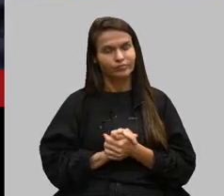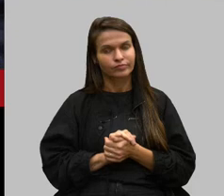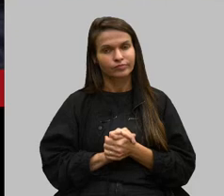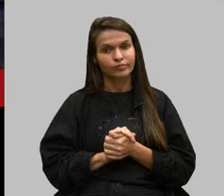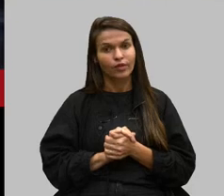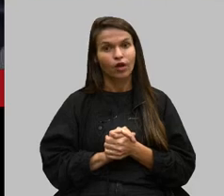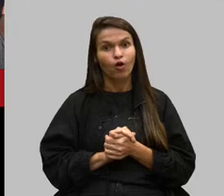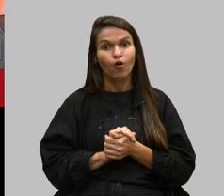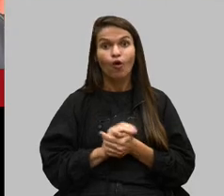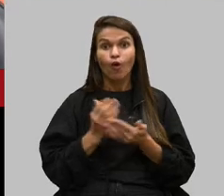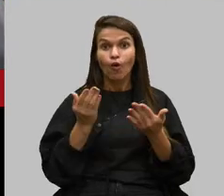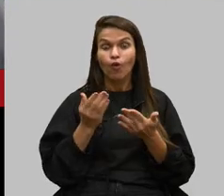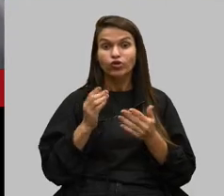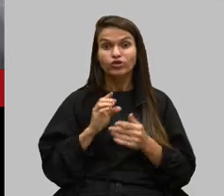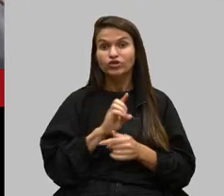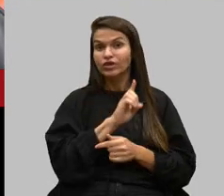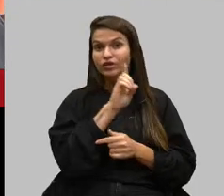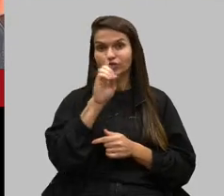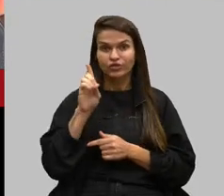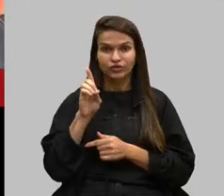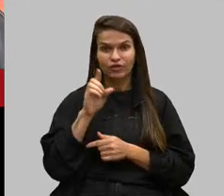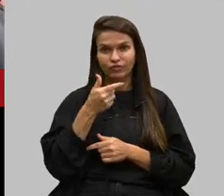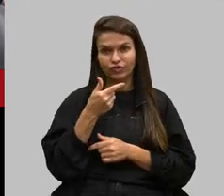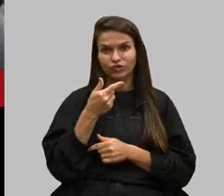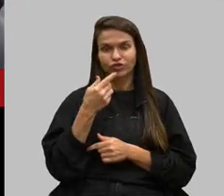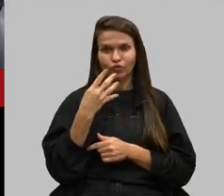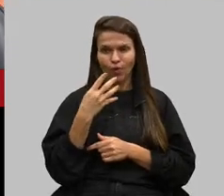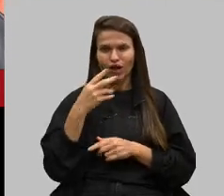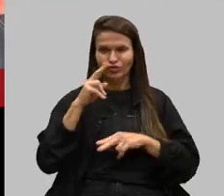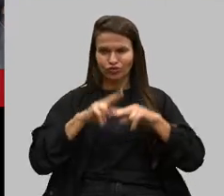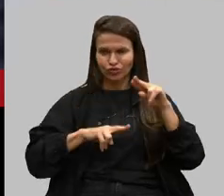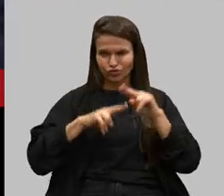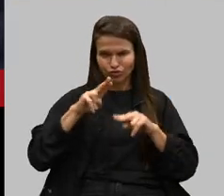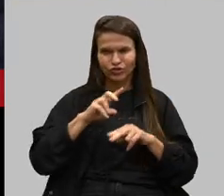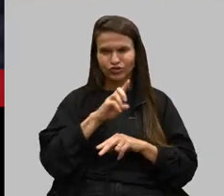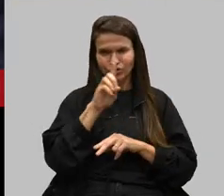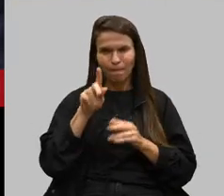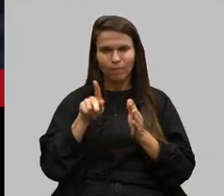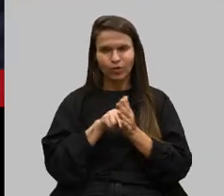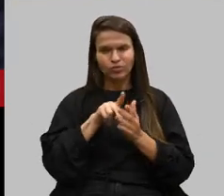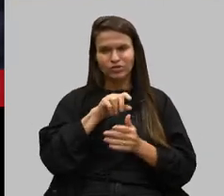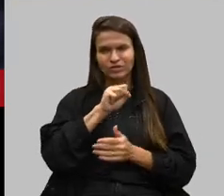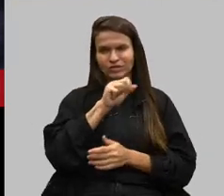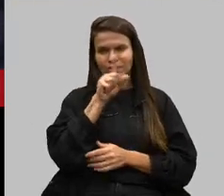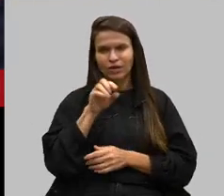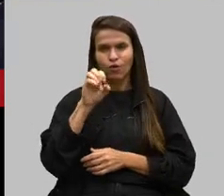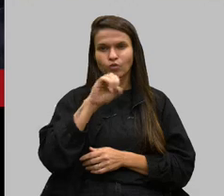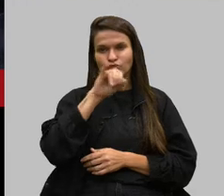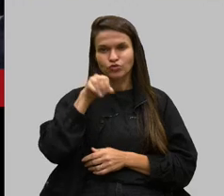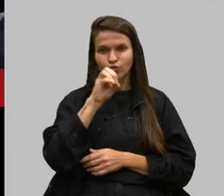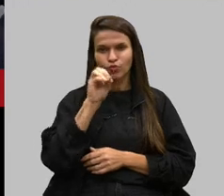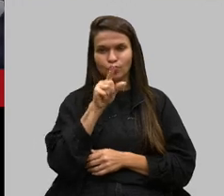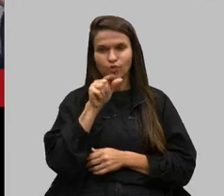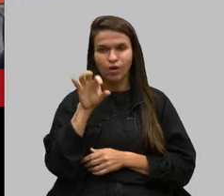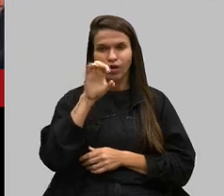hoje é dia de São João dia 24 de junho São João tem uma fala interessante que onde ele diz que